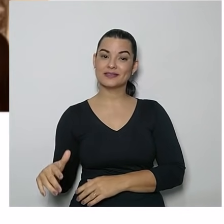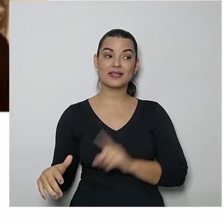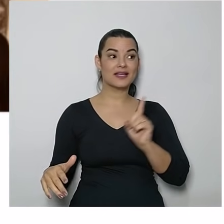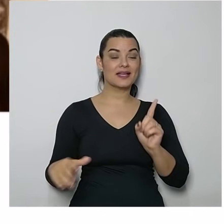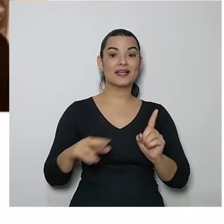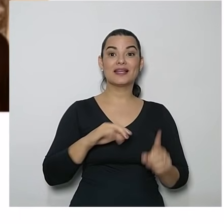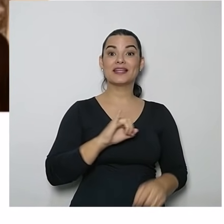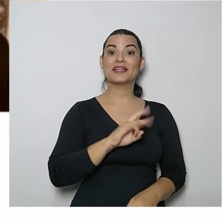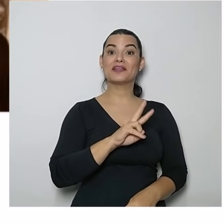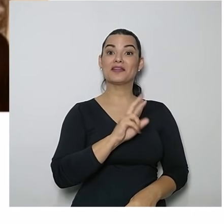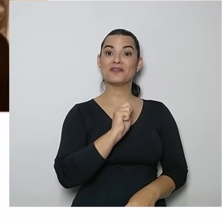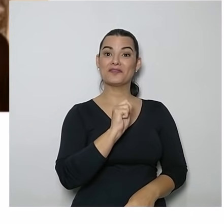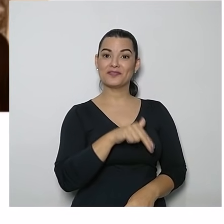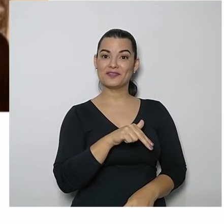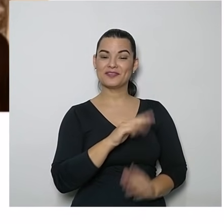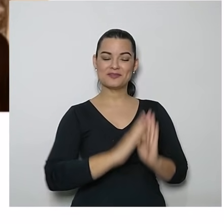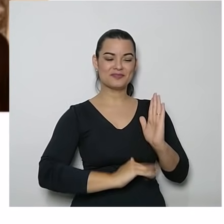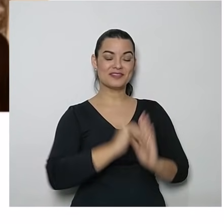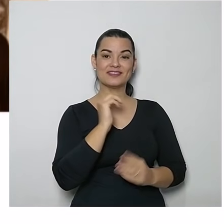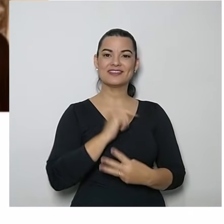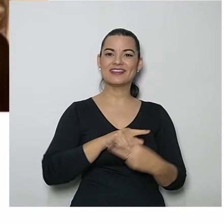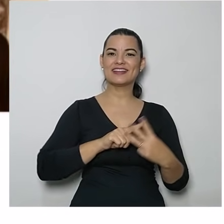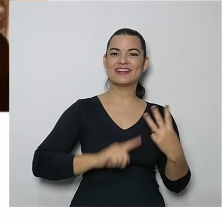3 crianças.